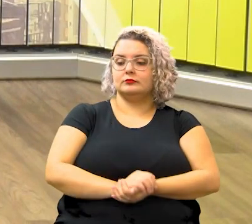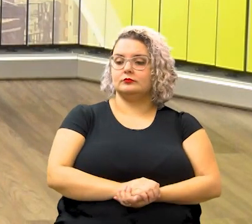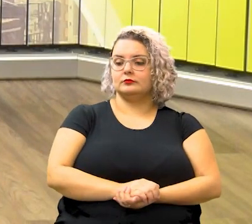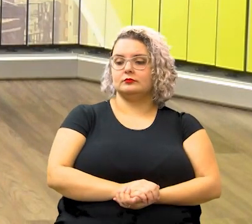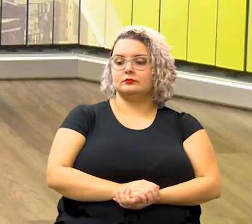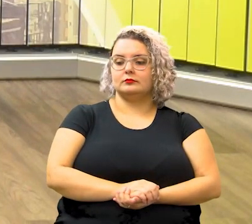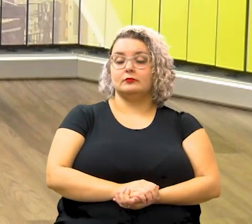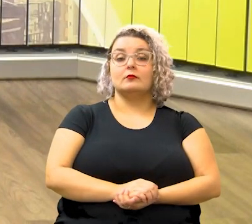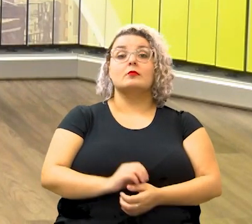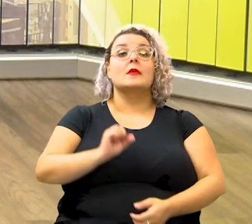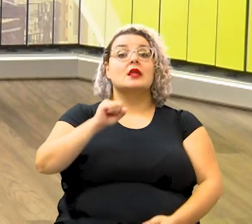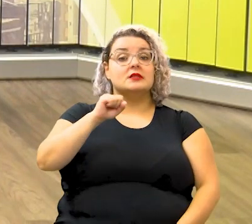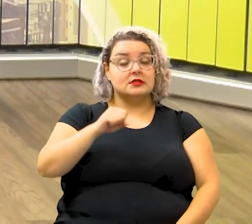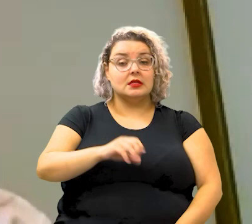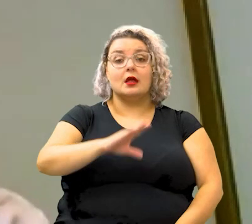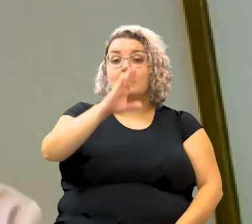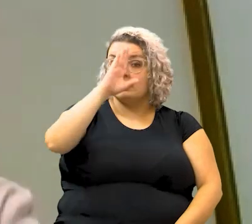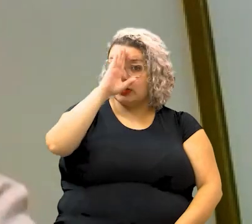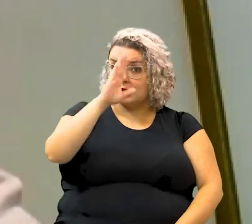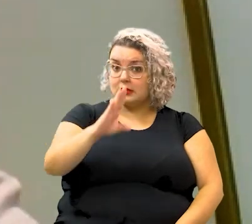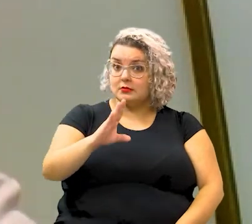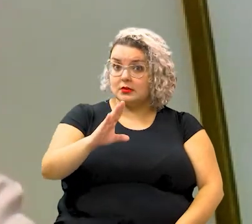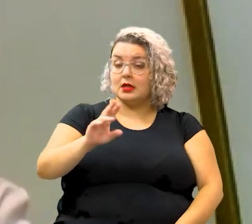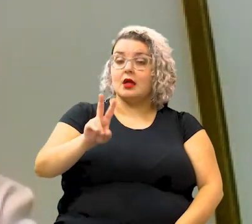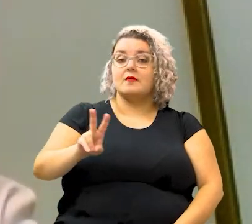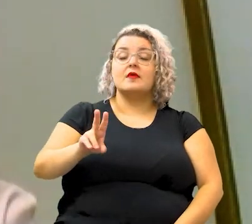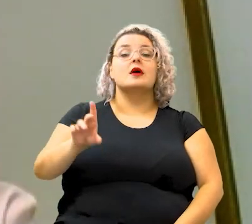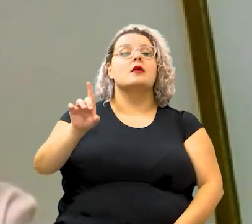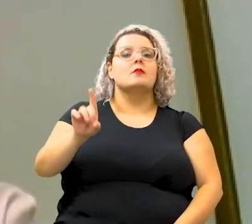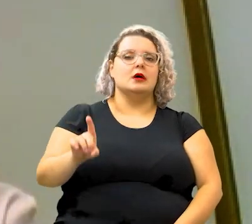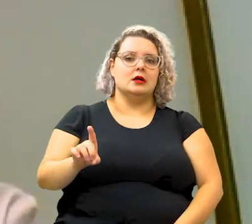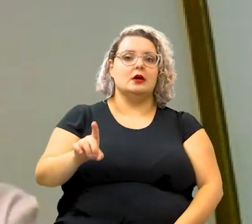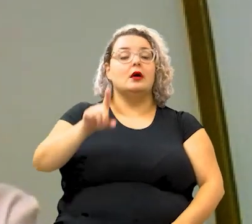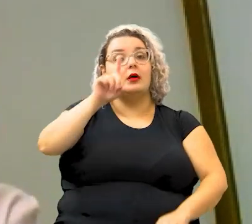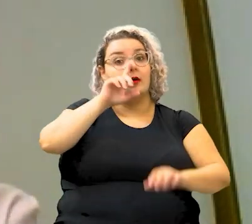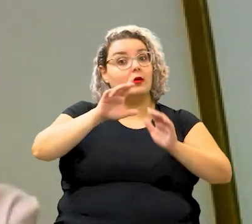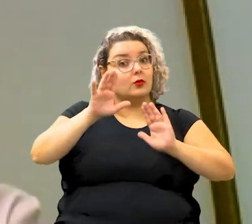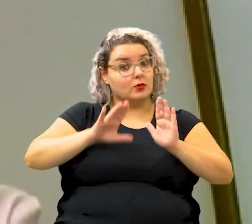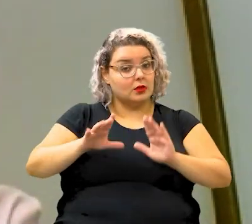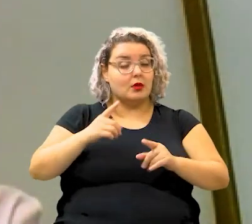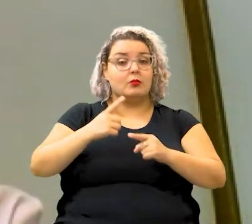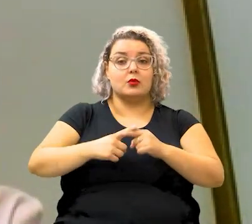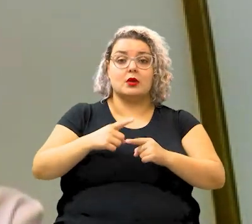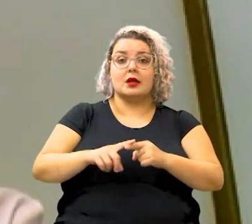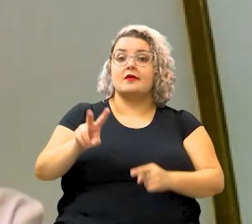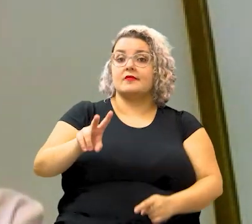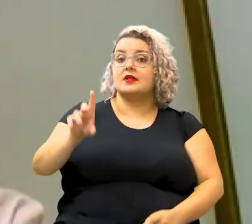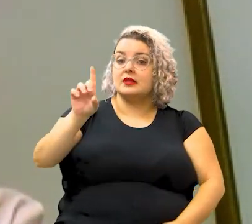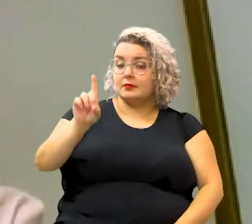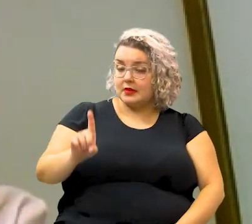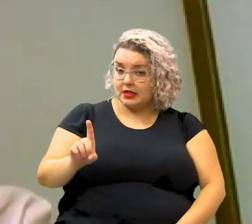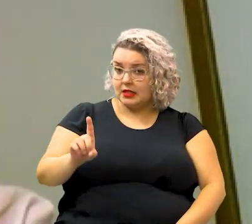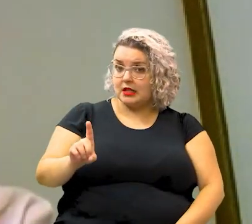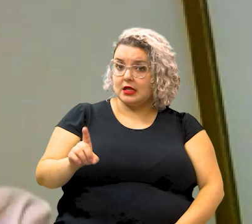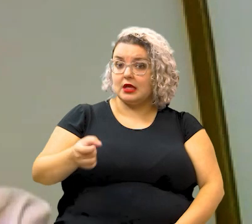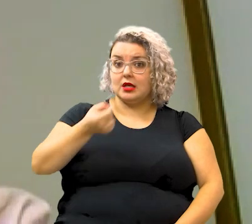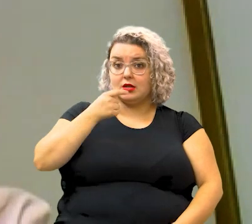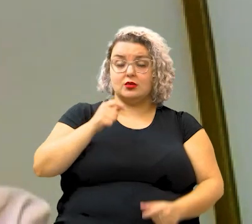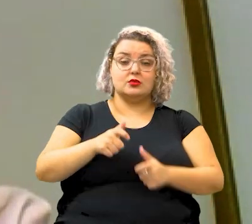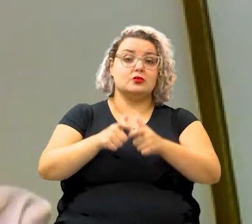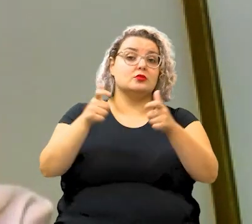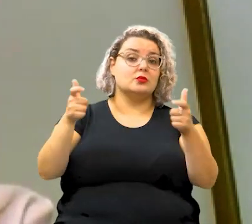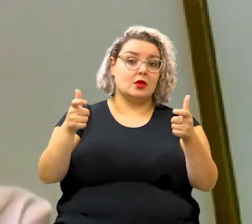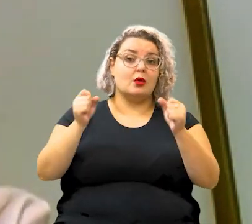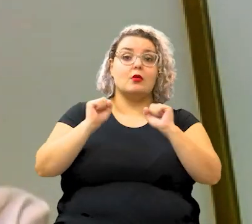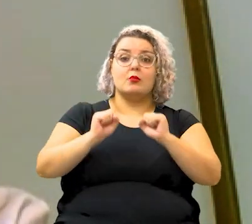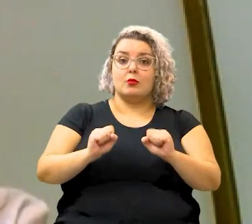saúde. Sim, principalmente em relação à vitamina D. Tem que tomar muito cuidado, porque a vitamina D, em doses